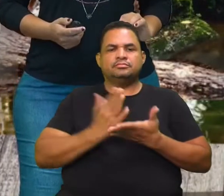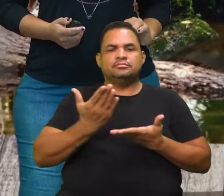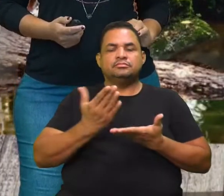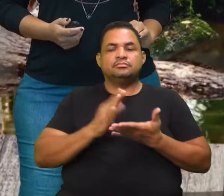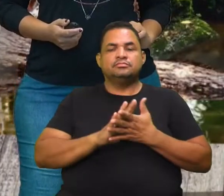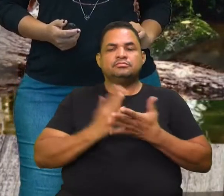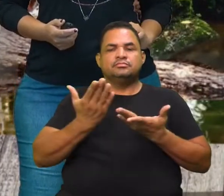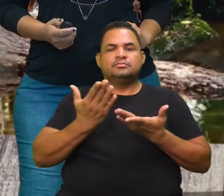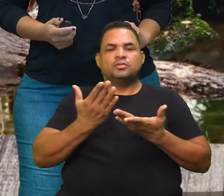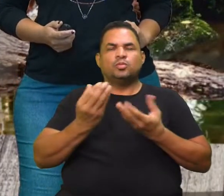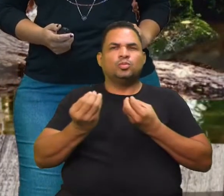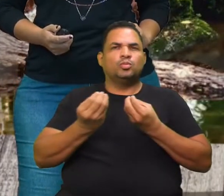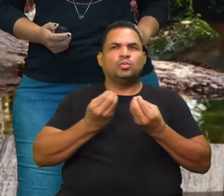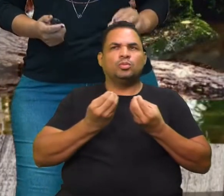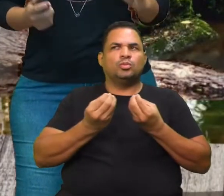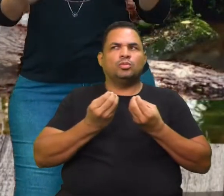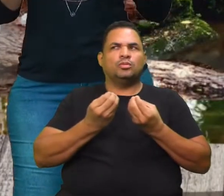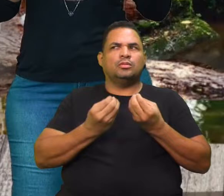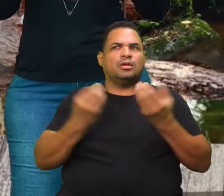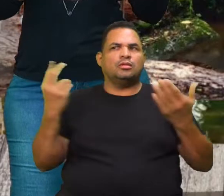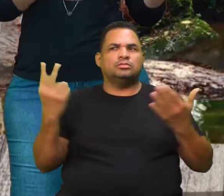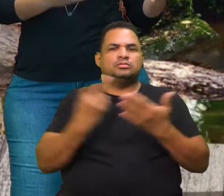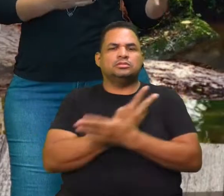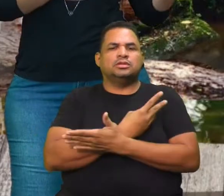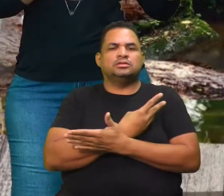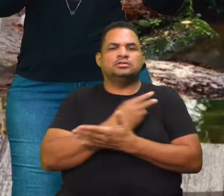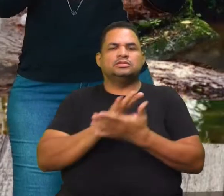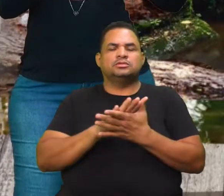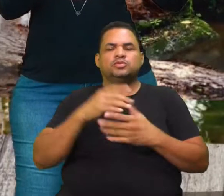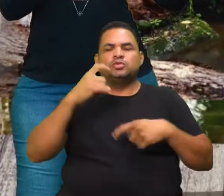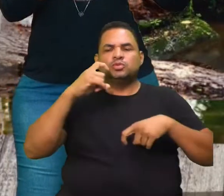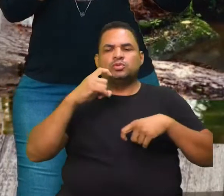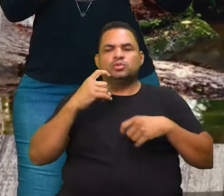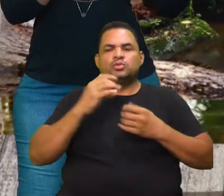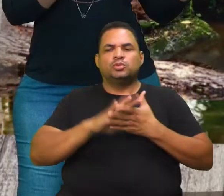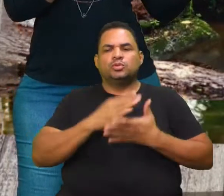do sexo. A gente tem